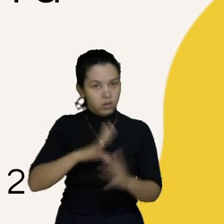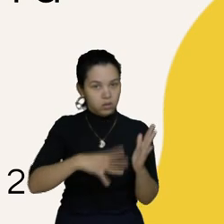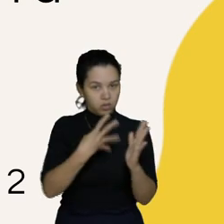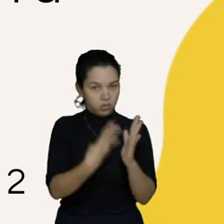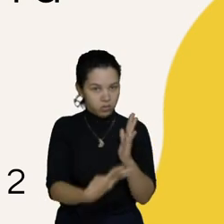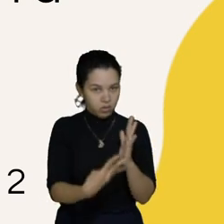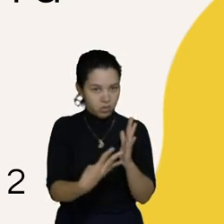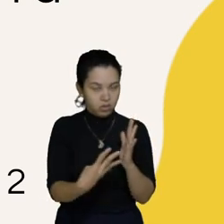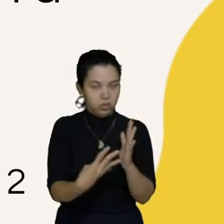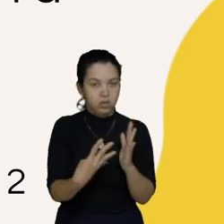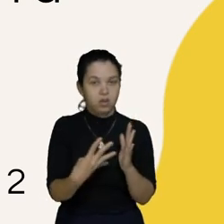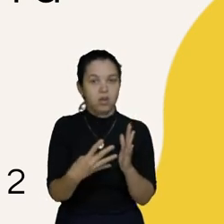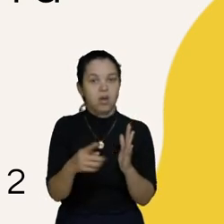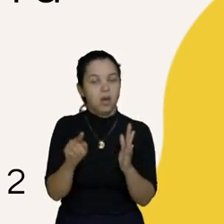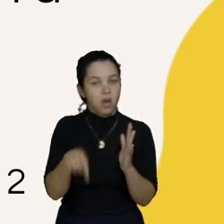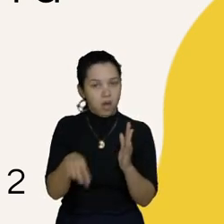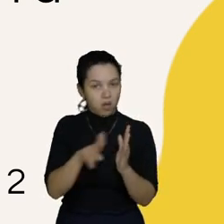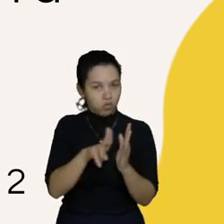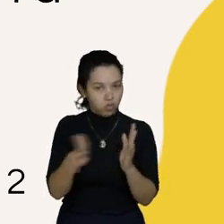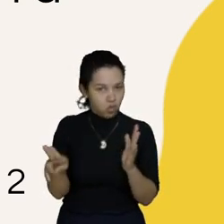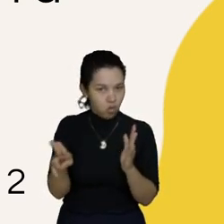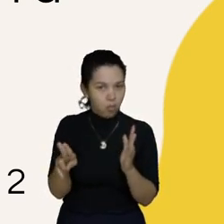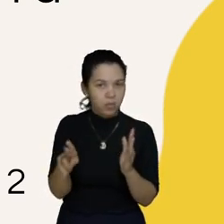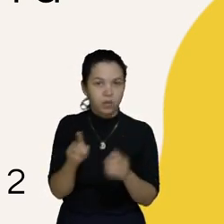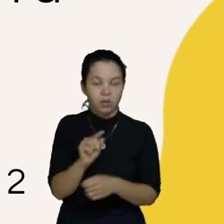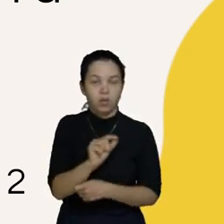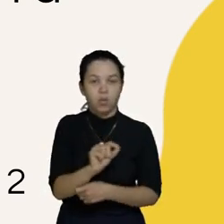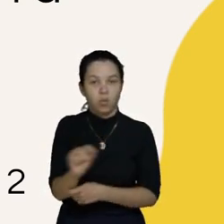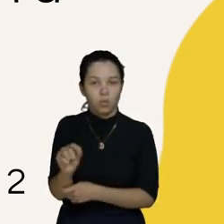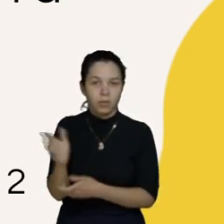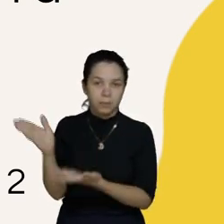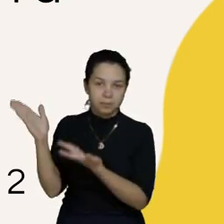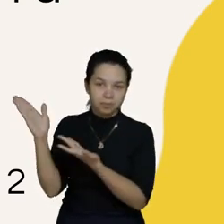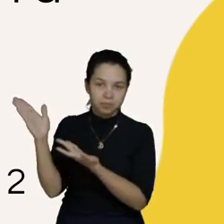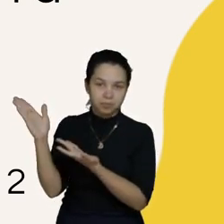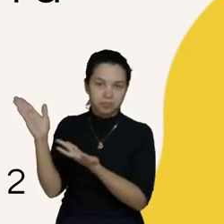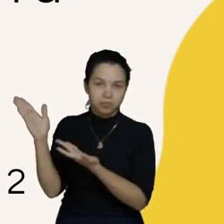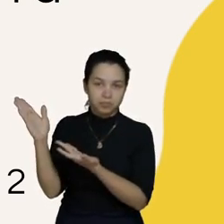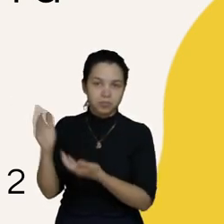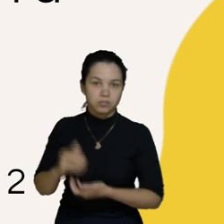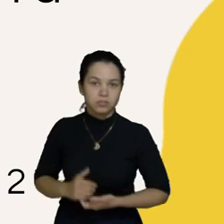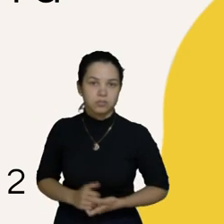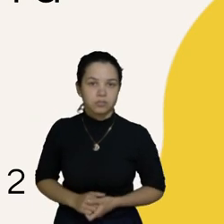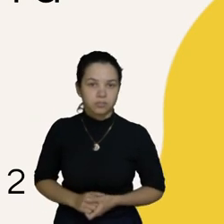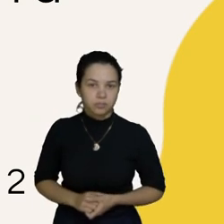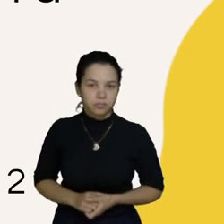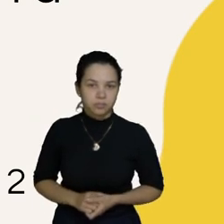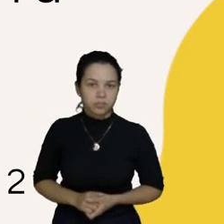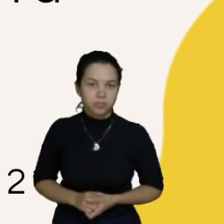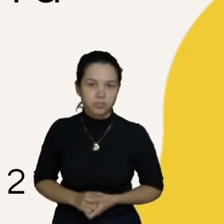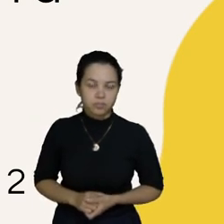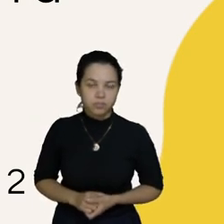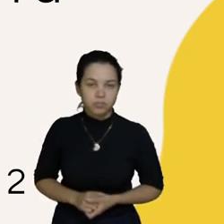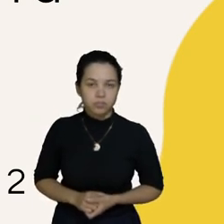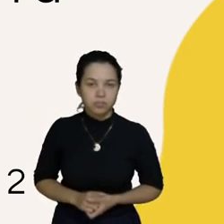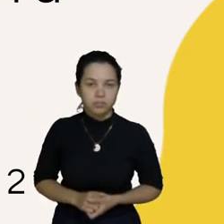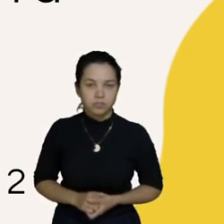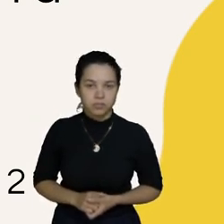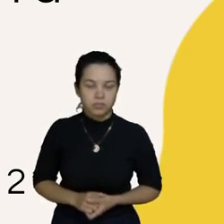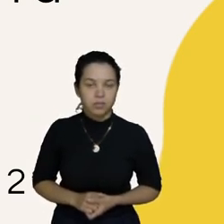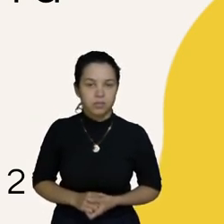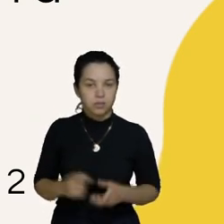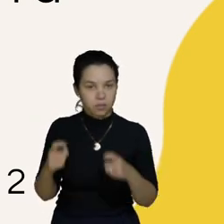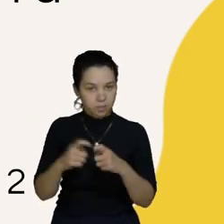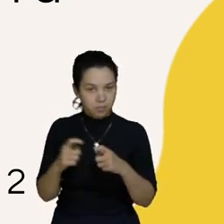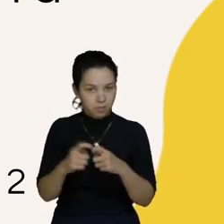agenda por uma questão burocrática se chama consulta em pediatria programa saúde na escola então